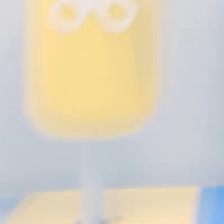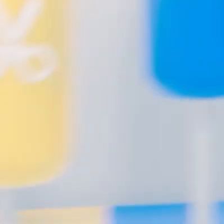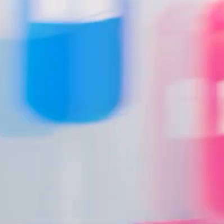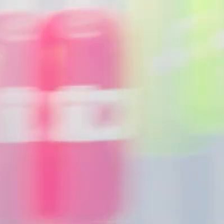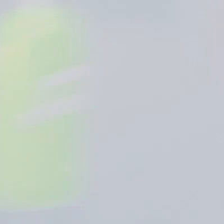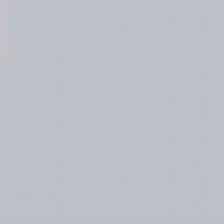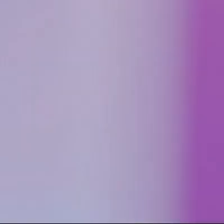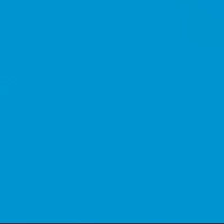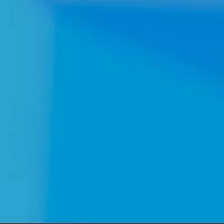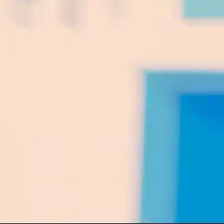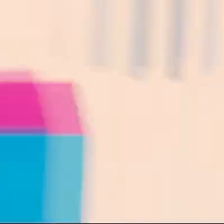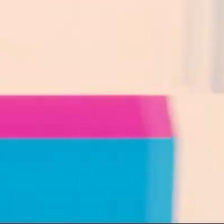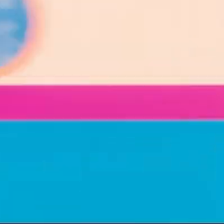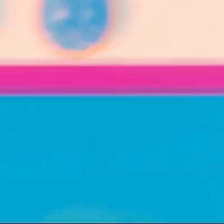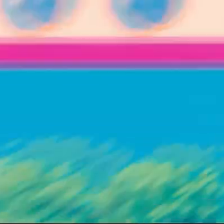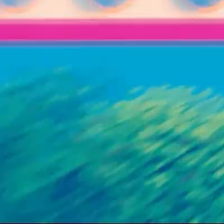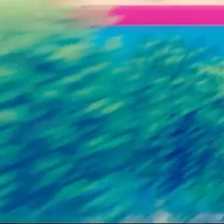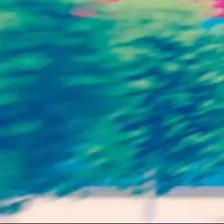Vamos fabricar.